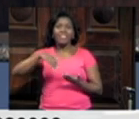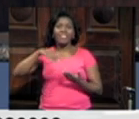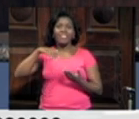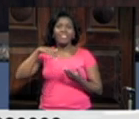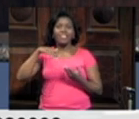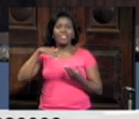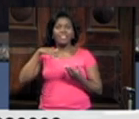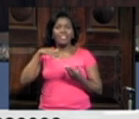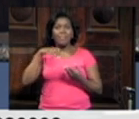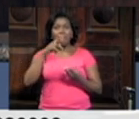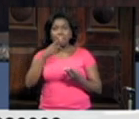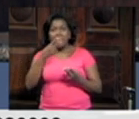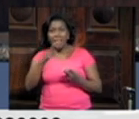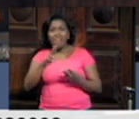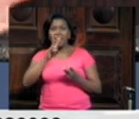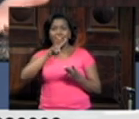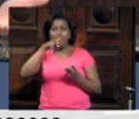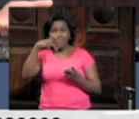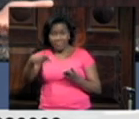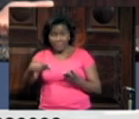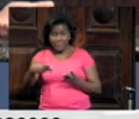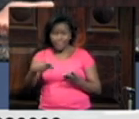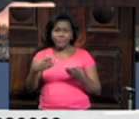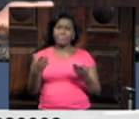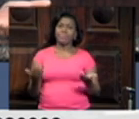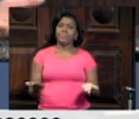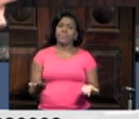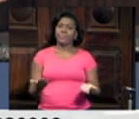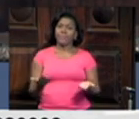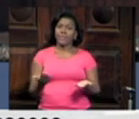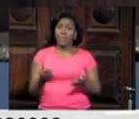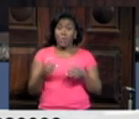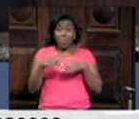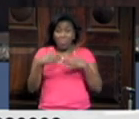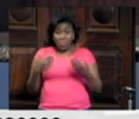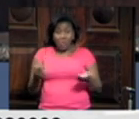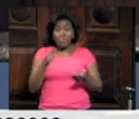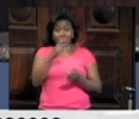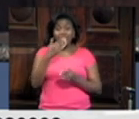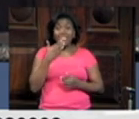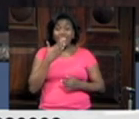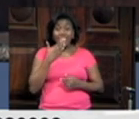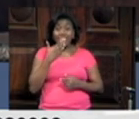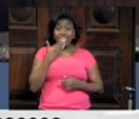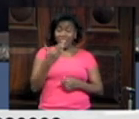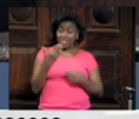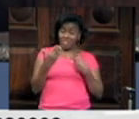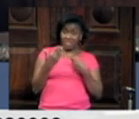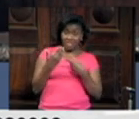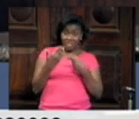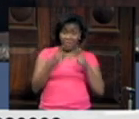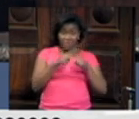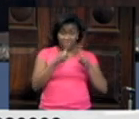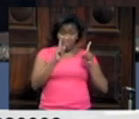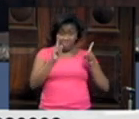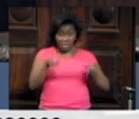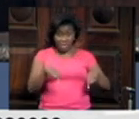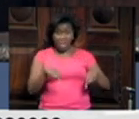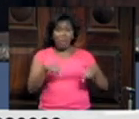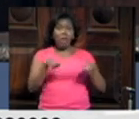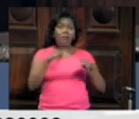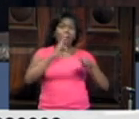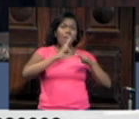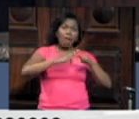DG, PR e VP. Ora, quando você requisita funcionários da